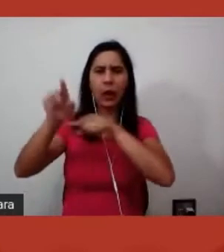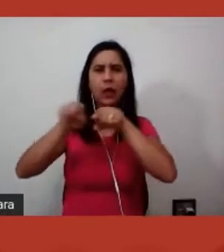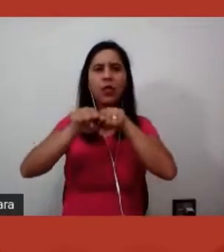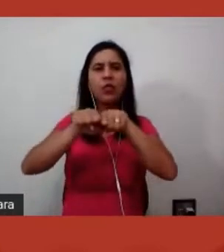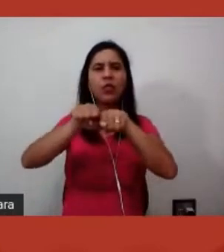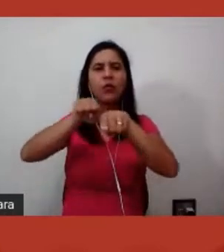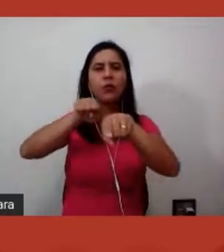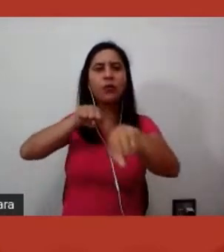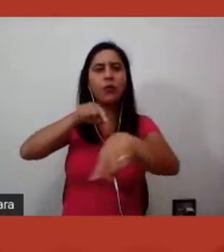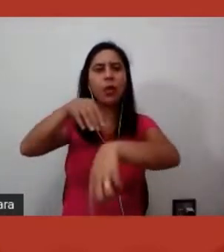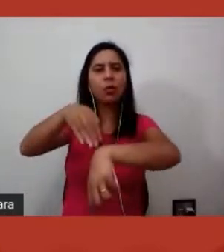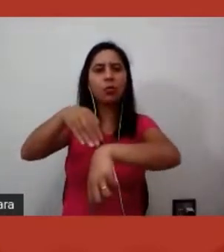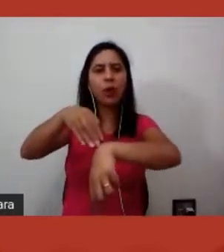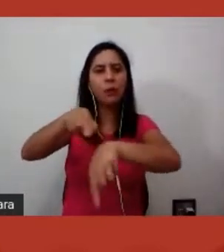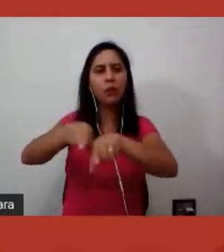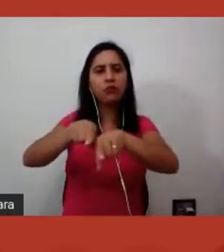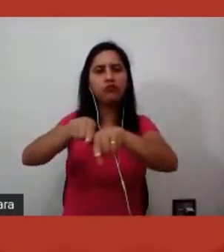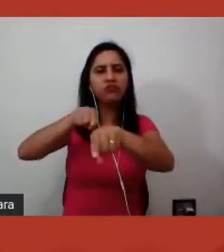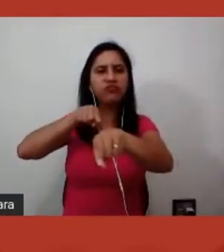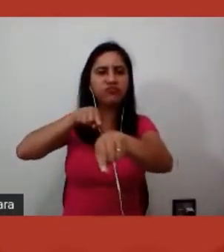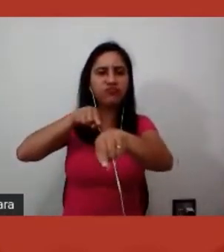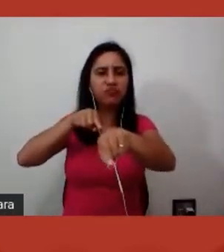tela.